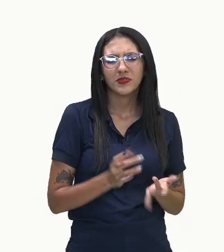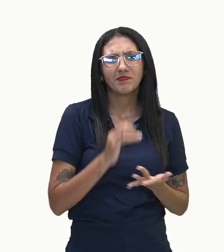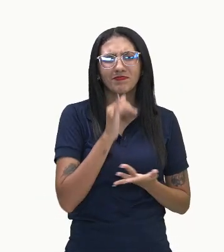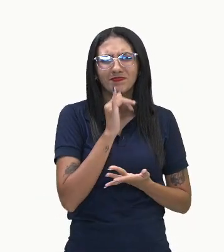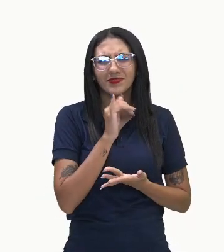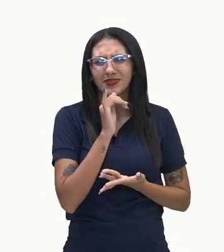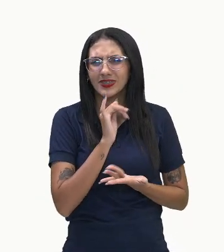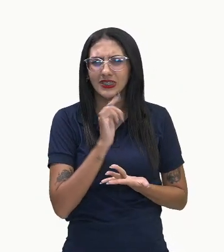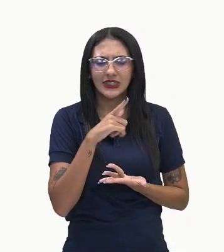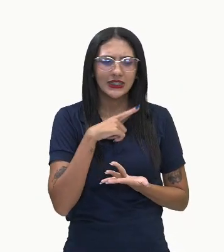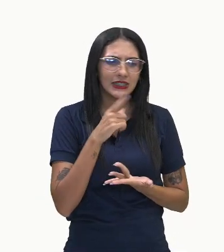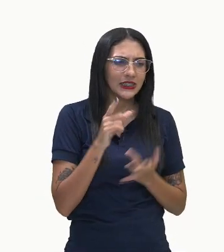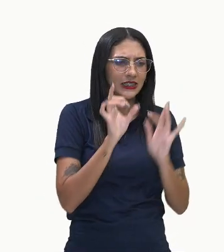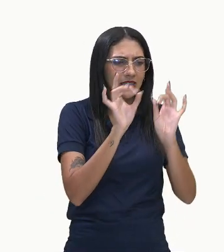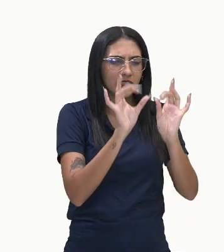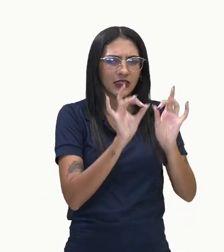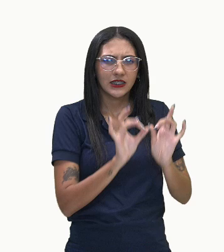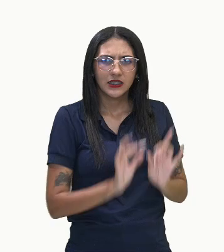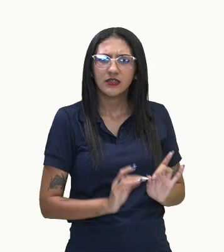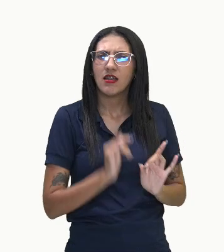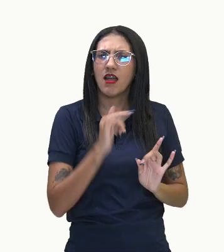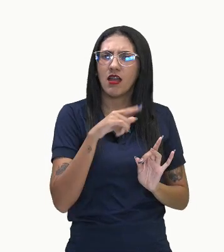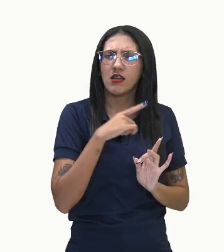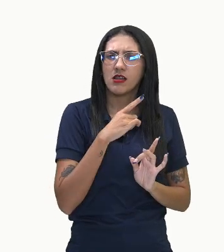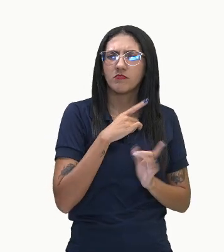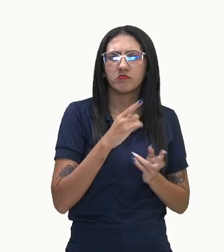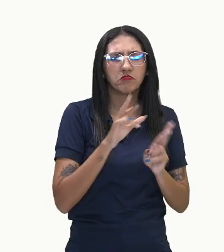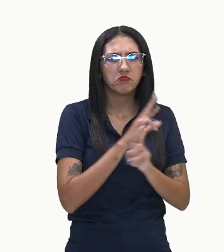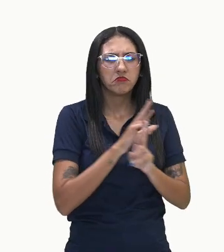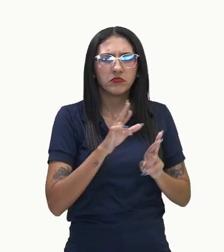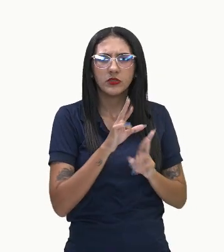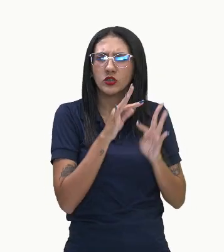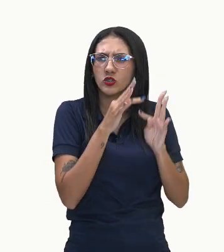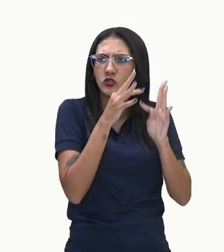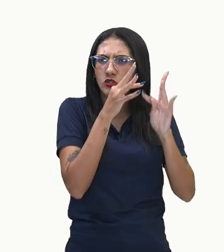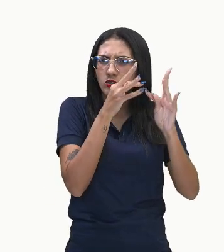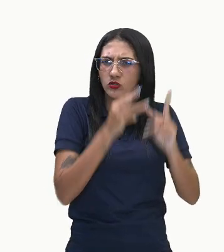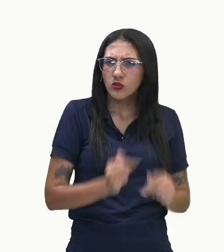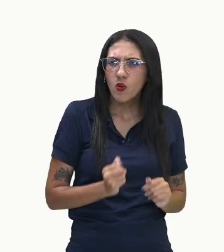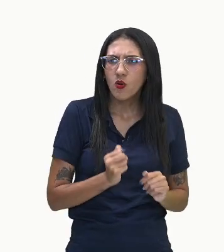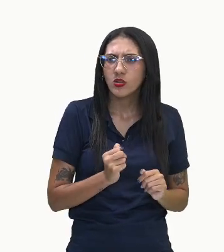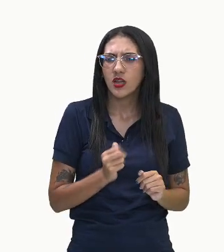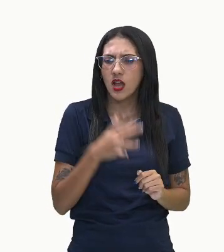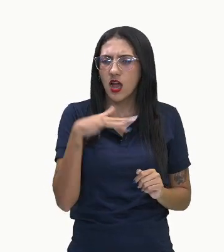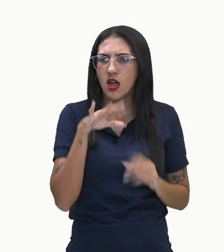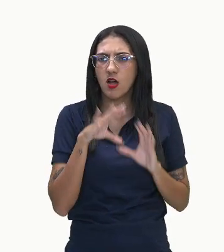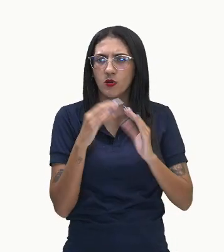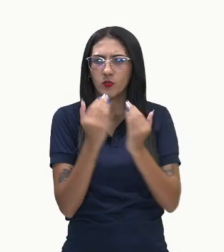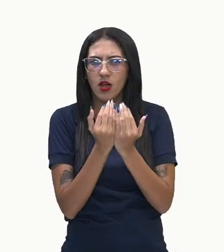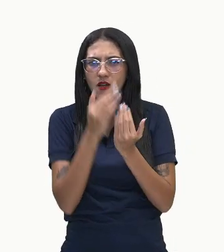não necessariamente vai levar em consideração toda a comunidade de fé.